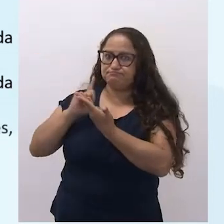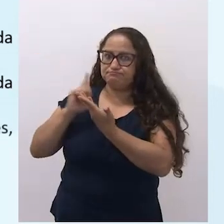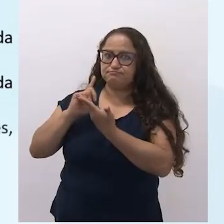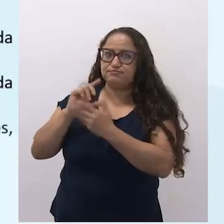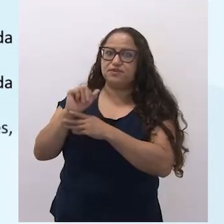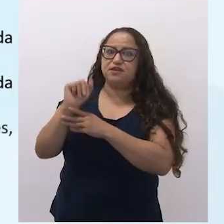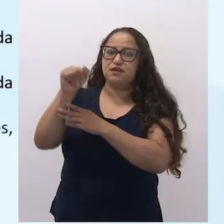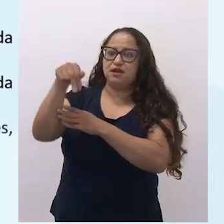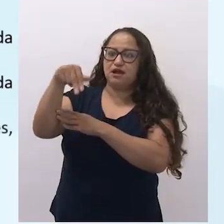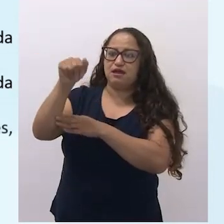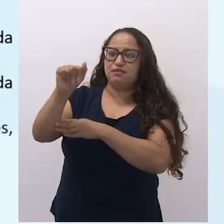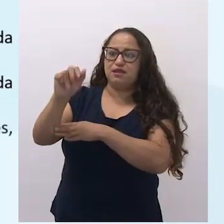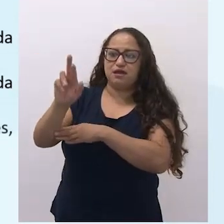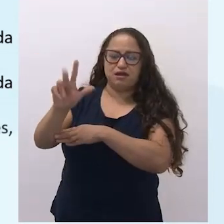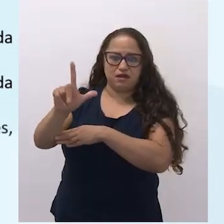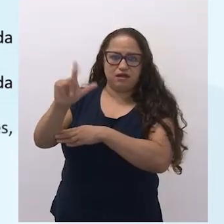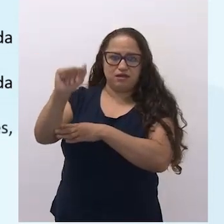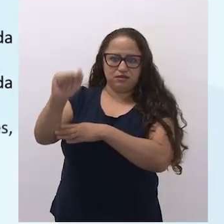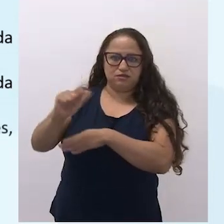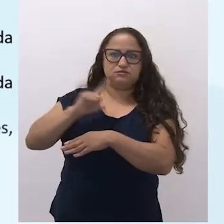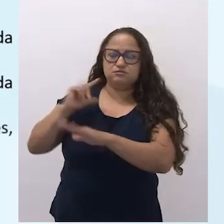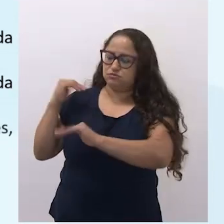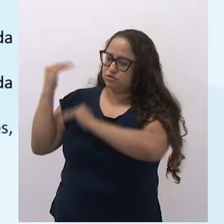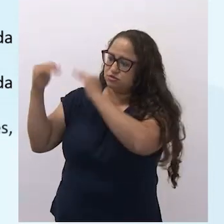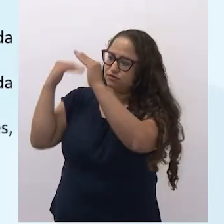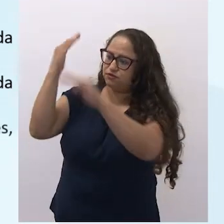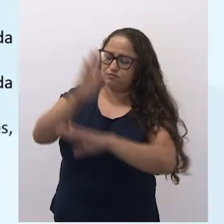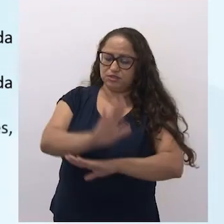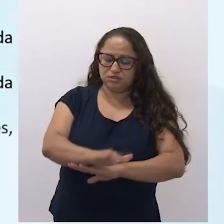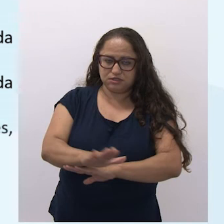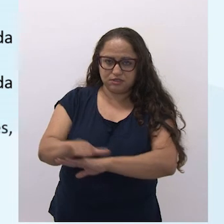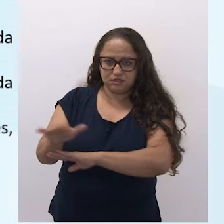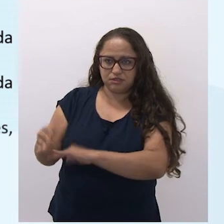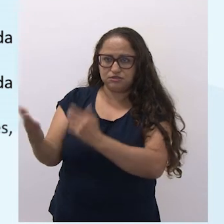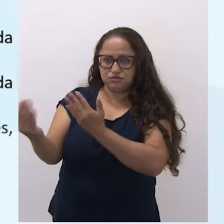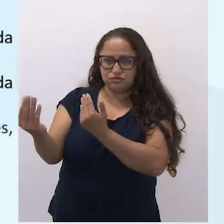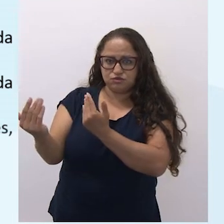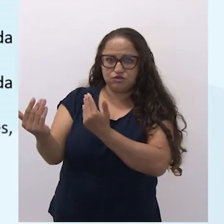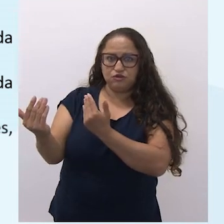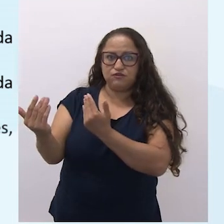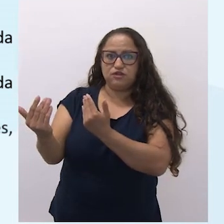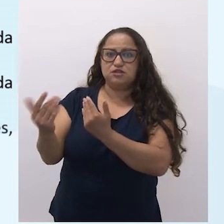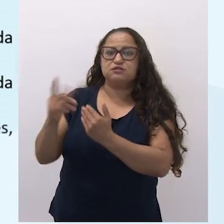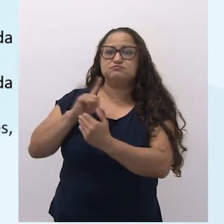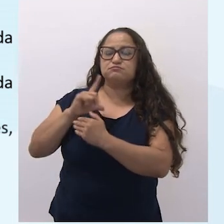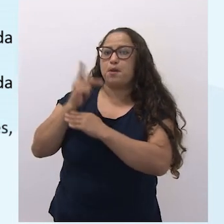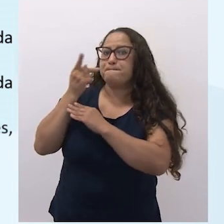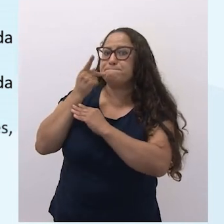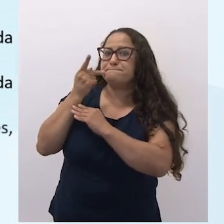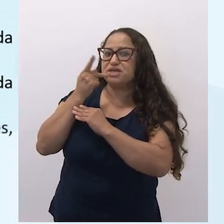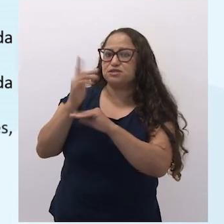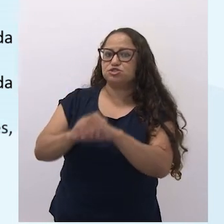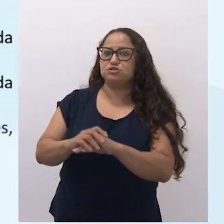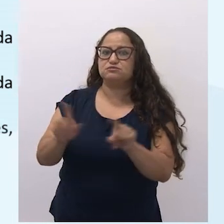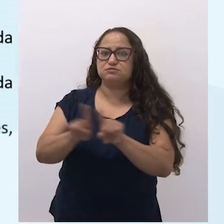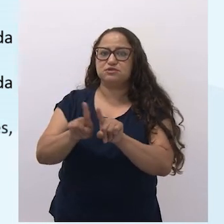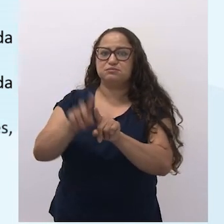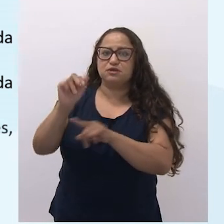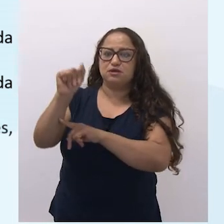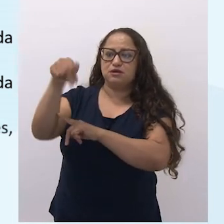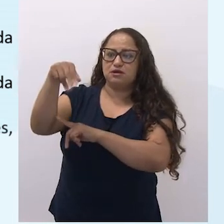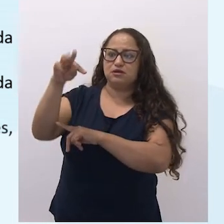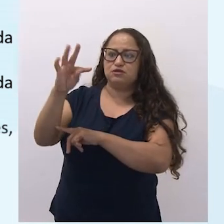Rodrigues Faria, Desenvolvimento da Criança e do Adolescente, segundo Piaget. Antônio Carlos Gomes da Costa, A Presença